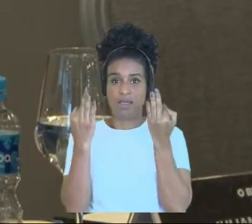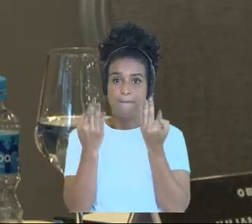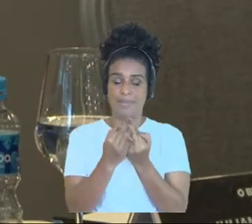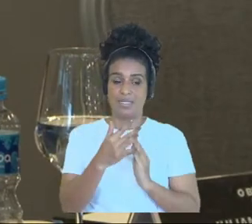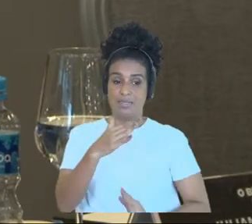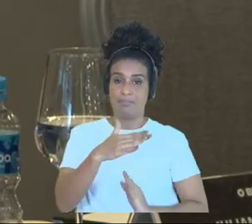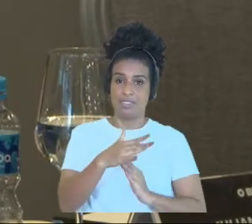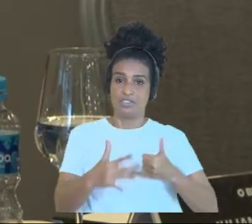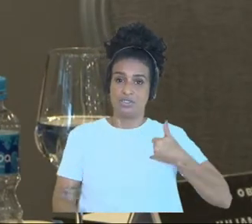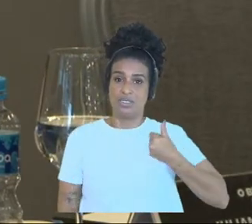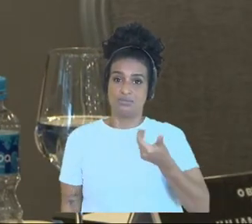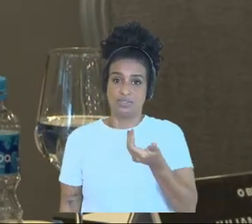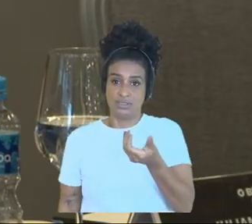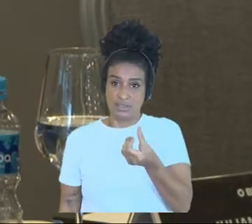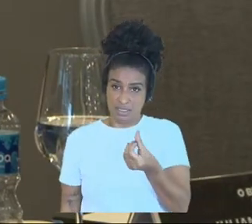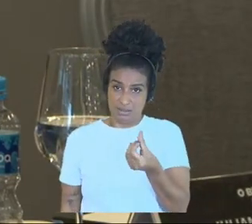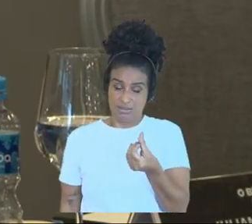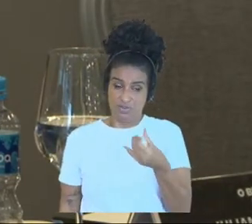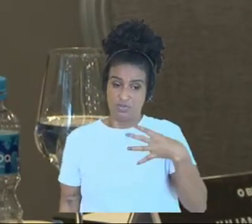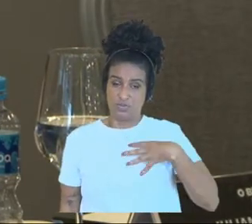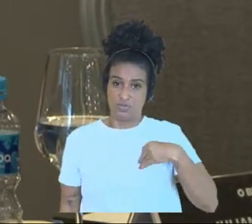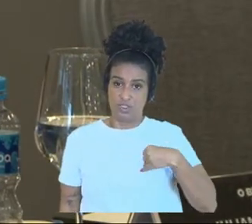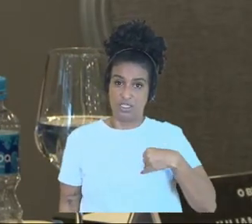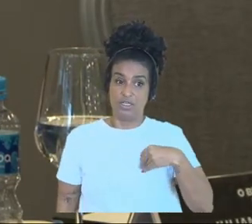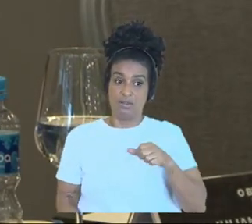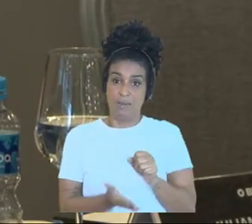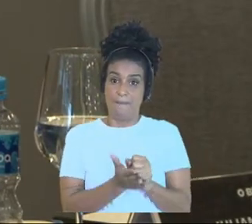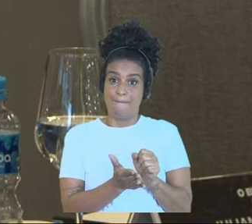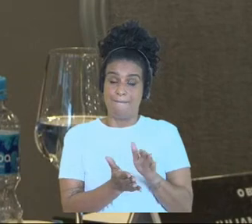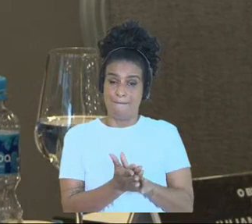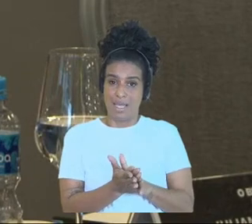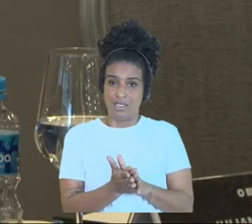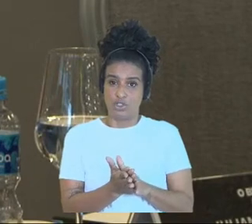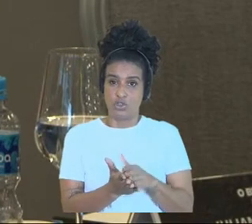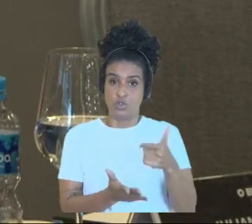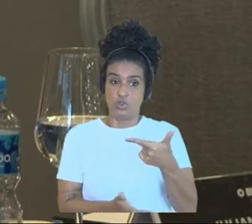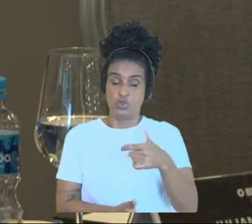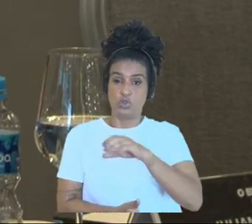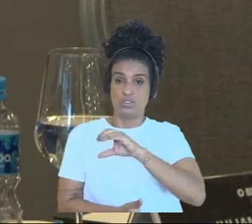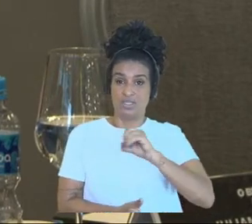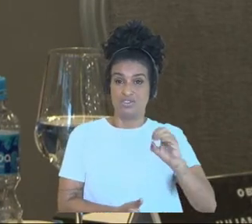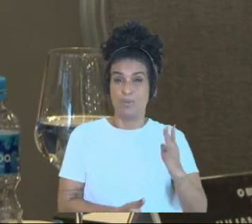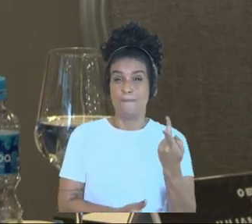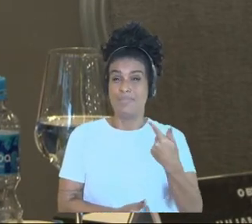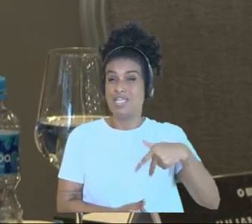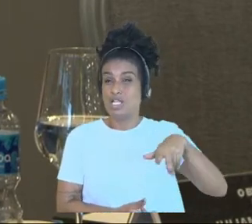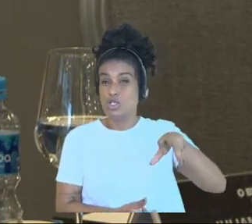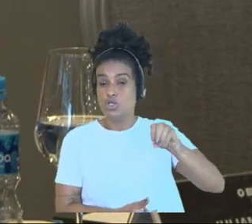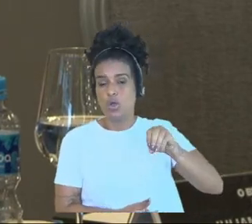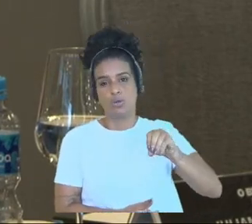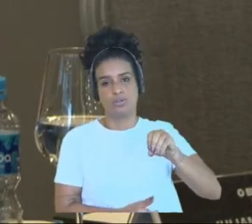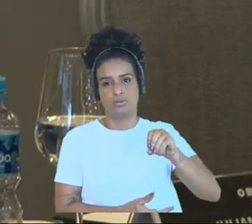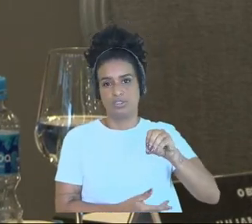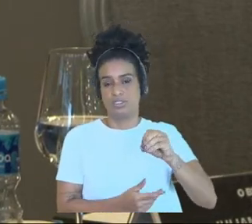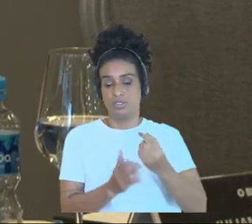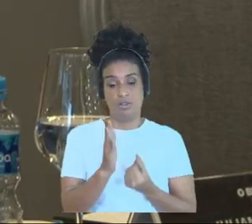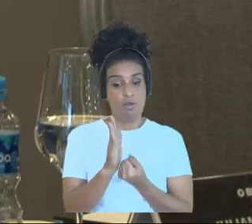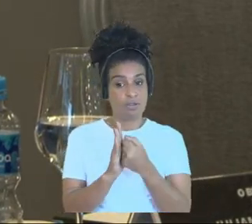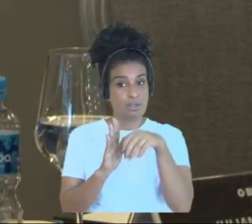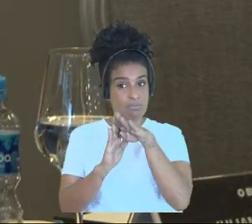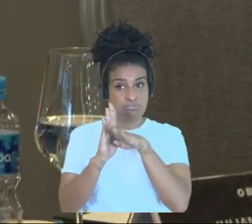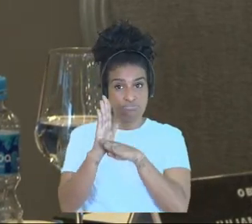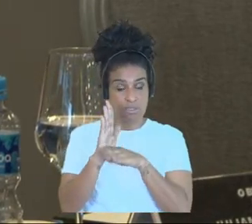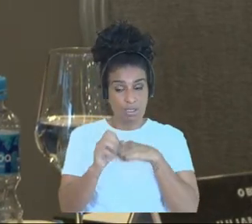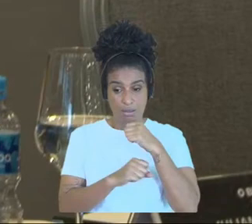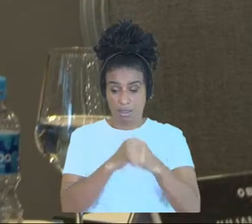total dessas duas questões é cerca de 70 bilhões, que não estão no orçamento do ano que vem. Então, a gente já tem aí 70 bilhões, o